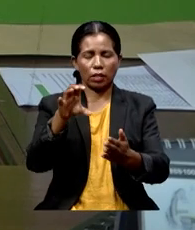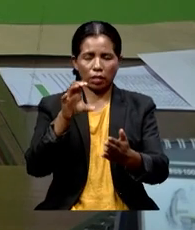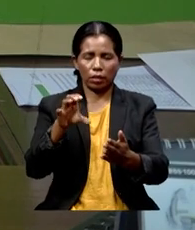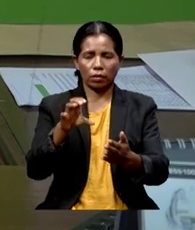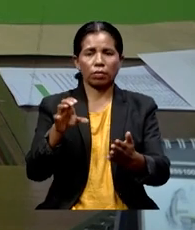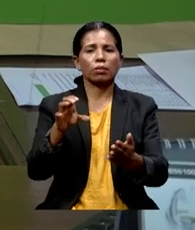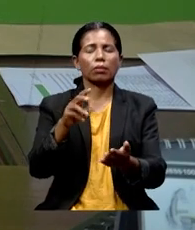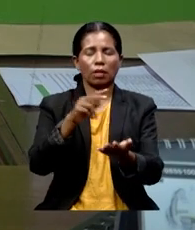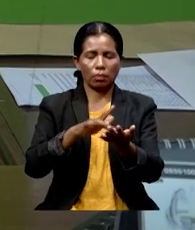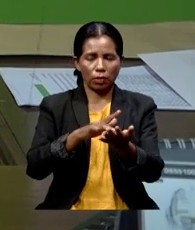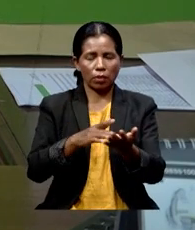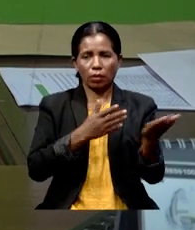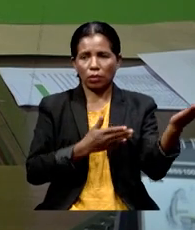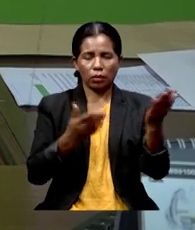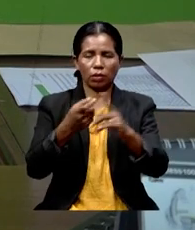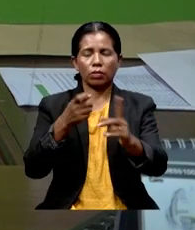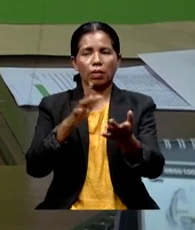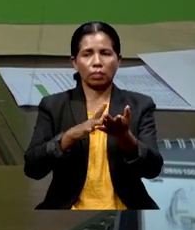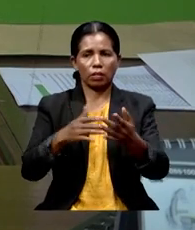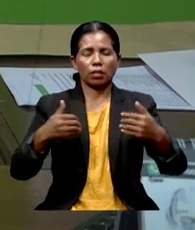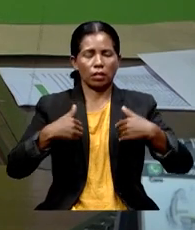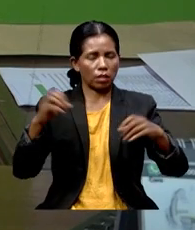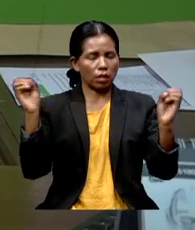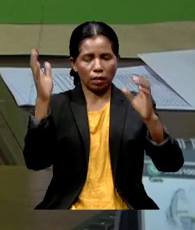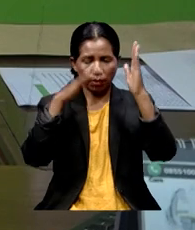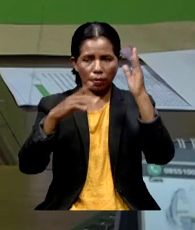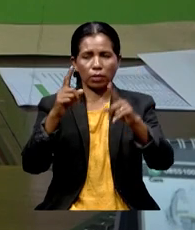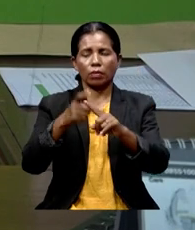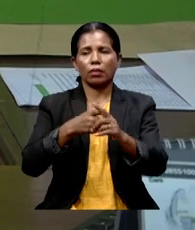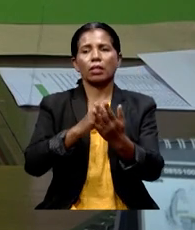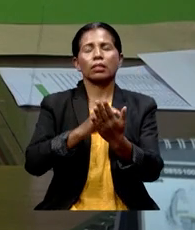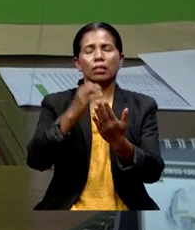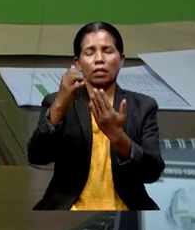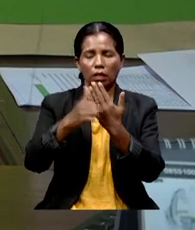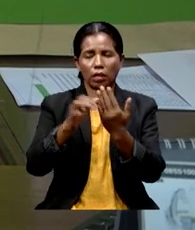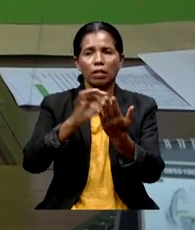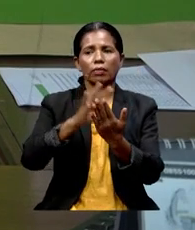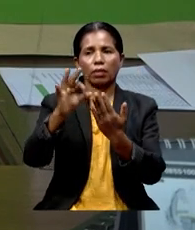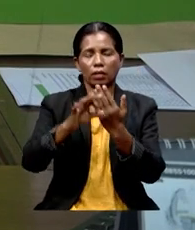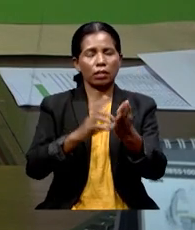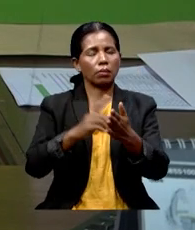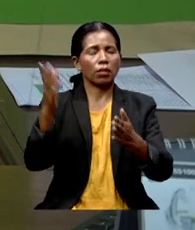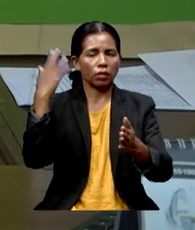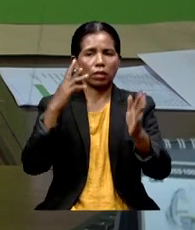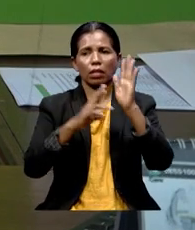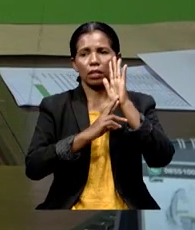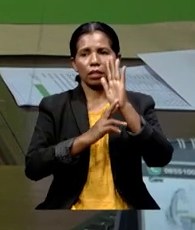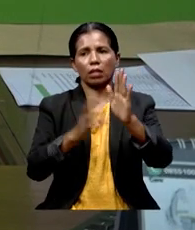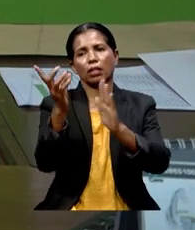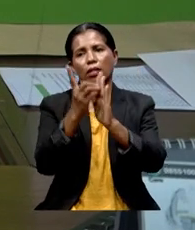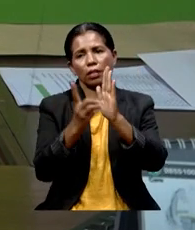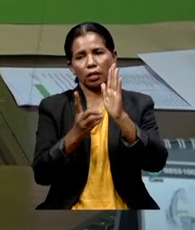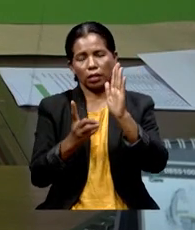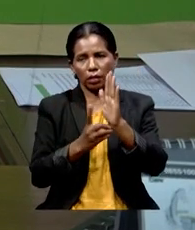a mim, lá ela já dá lá mais. Estou aí moro que sei lá problema, estou janeiro com fevereiro. Semana que tu que é relatório, né? Mas nem dados de,